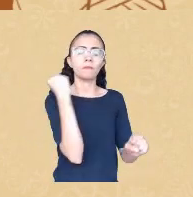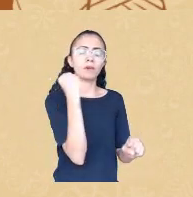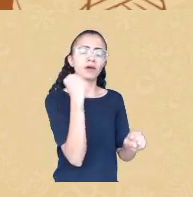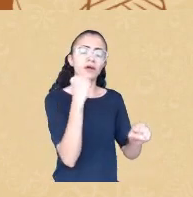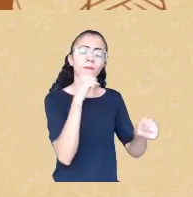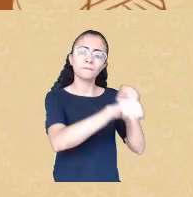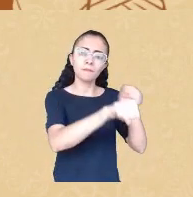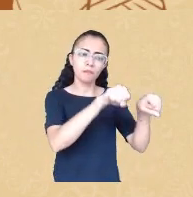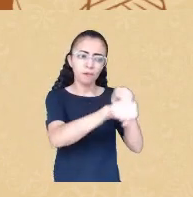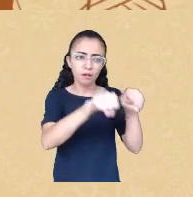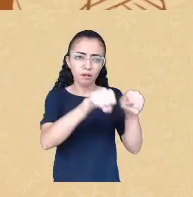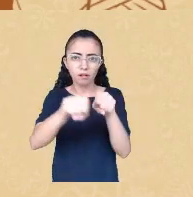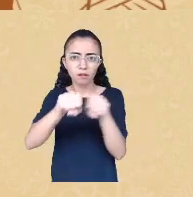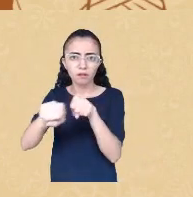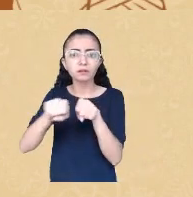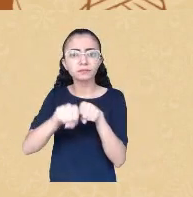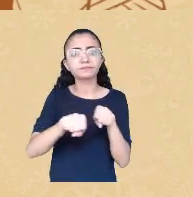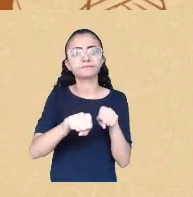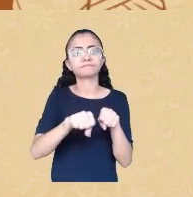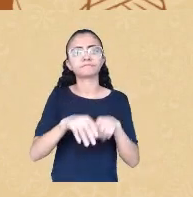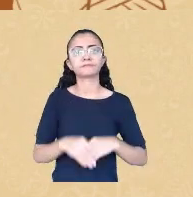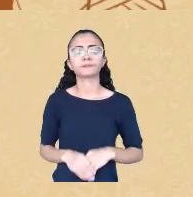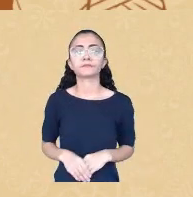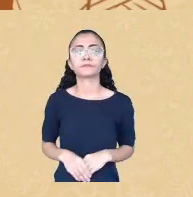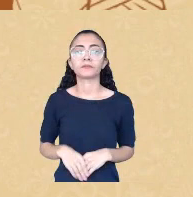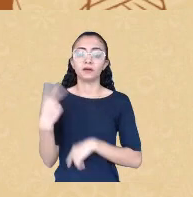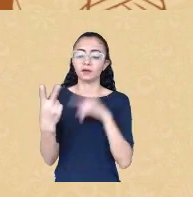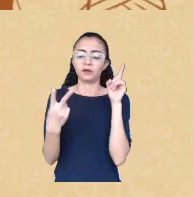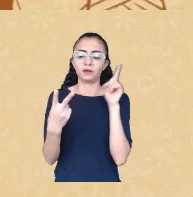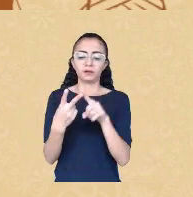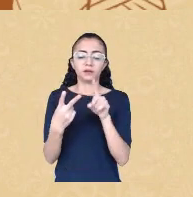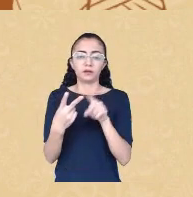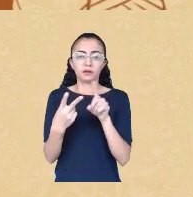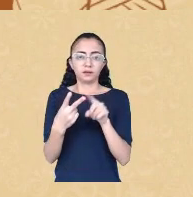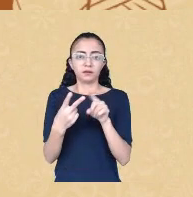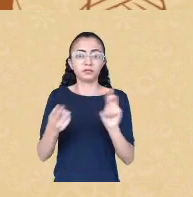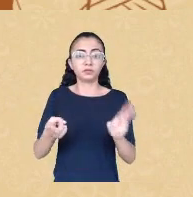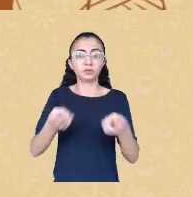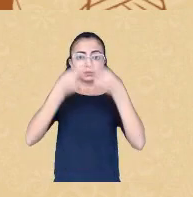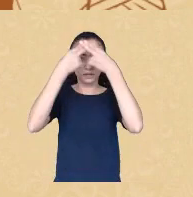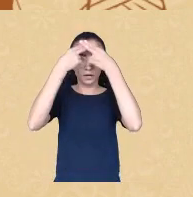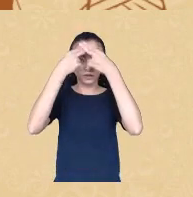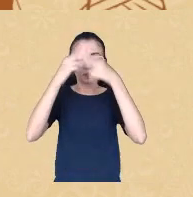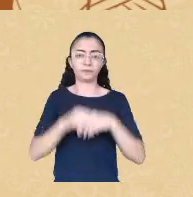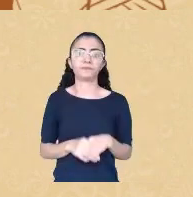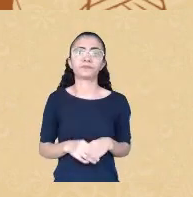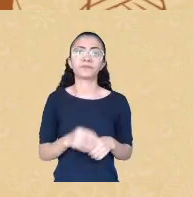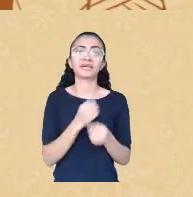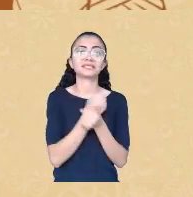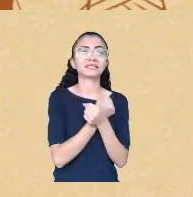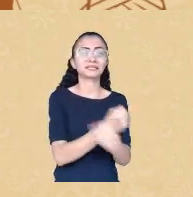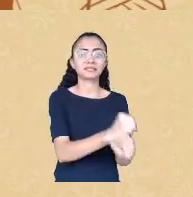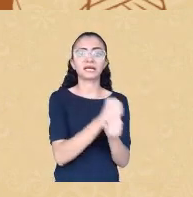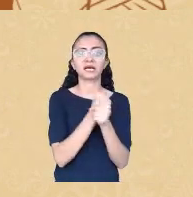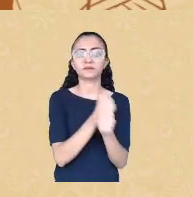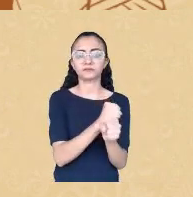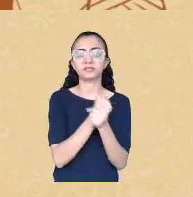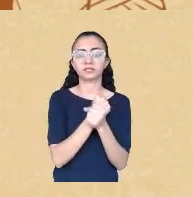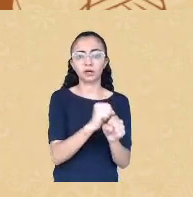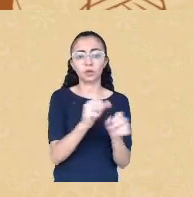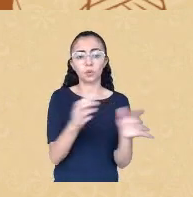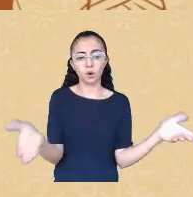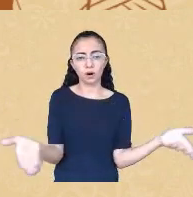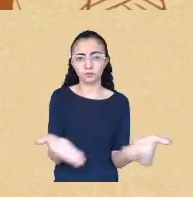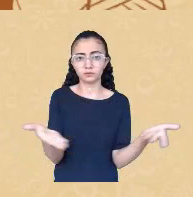falar, que é da escravidão moderna, como tecnicamente a gente chama, né? Essa escravidão que se estabeleceu